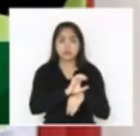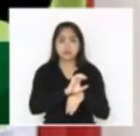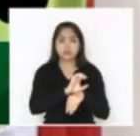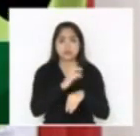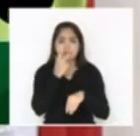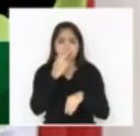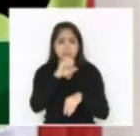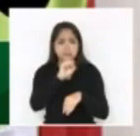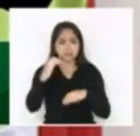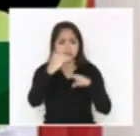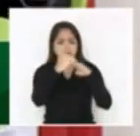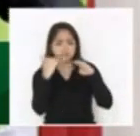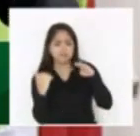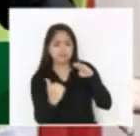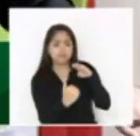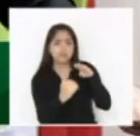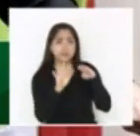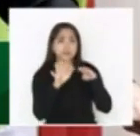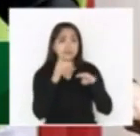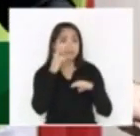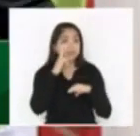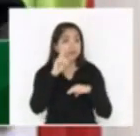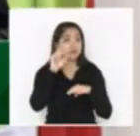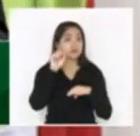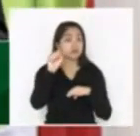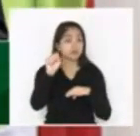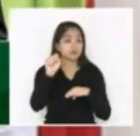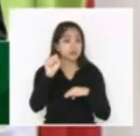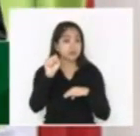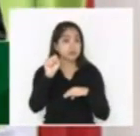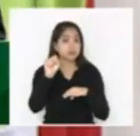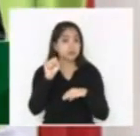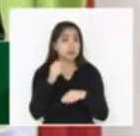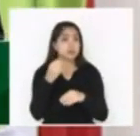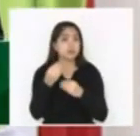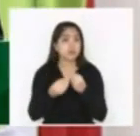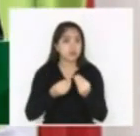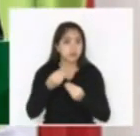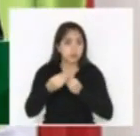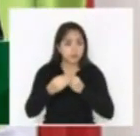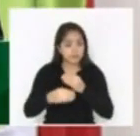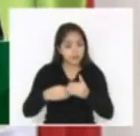Esta conquista se deu fundamentalmente